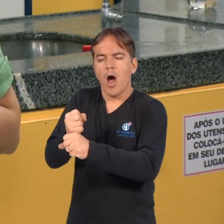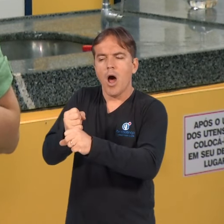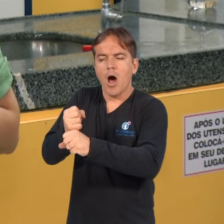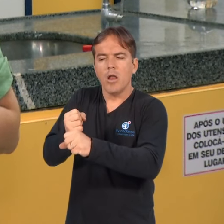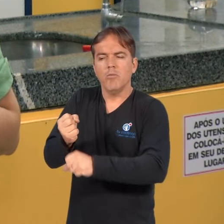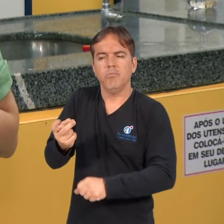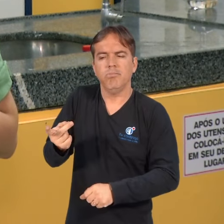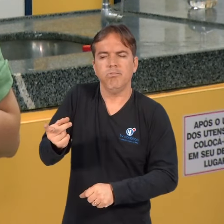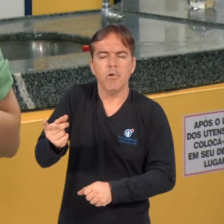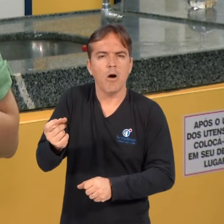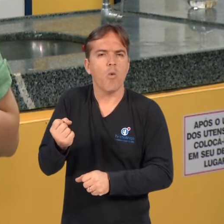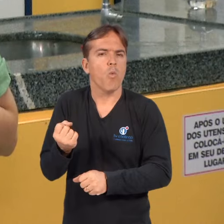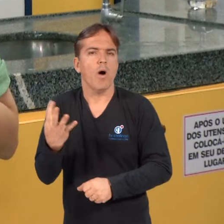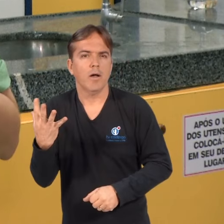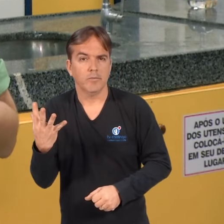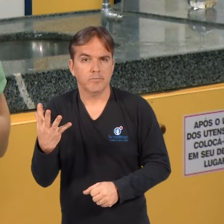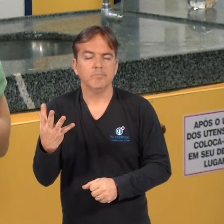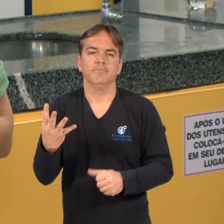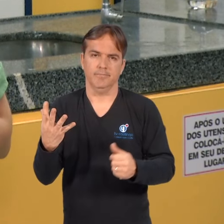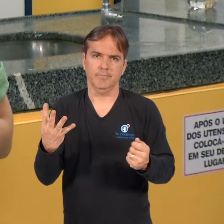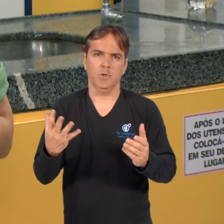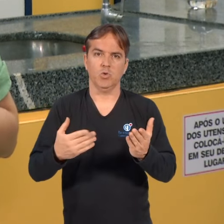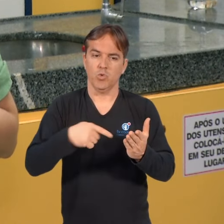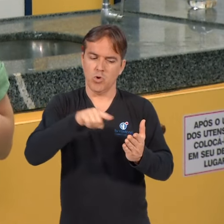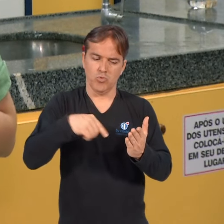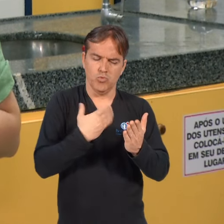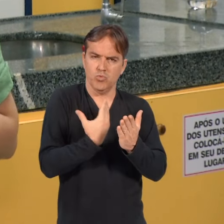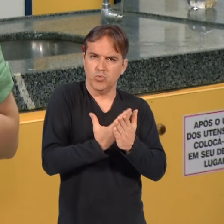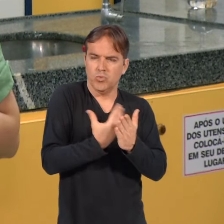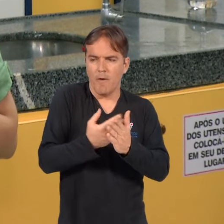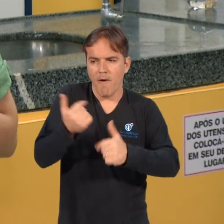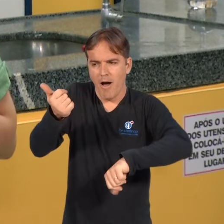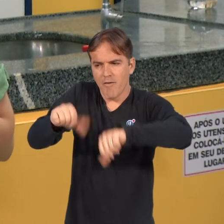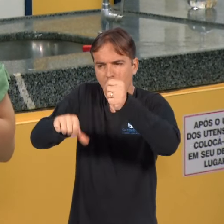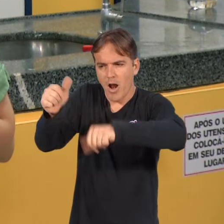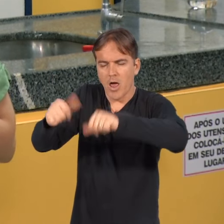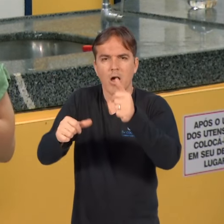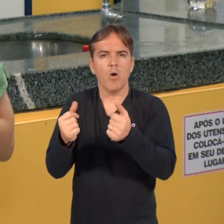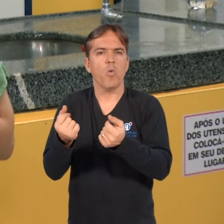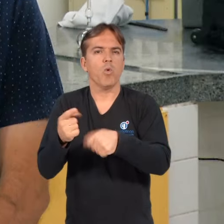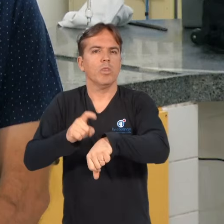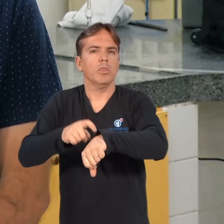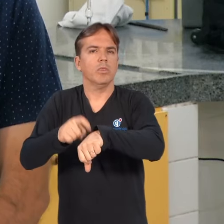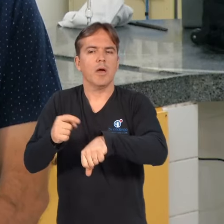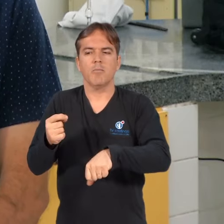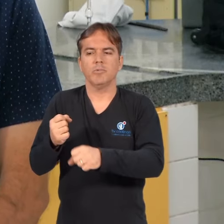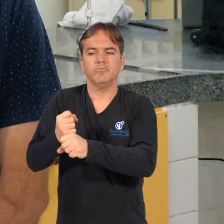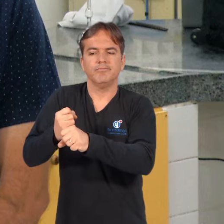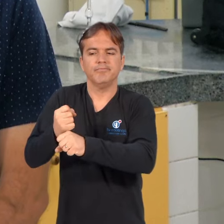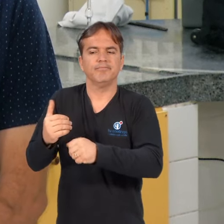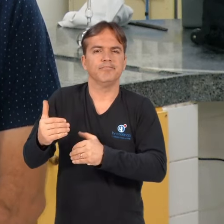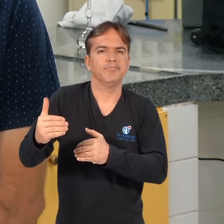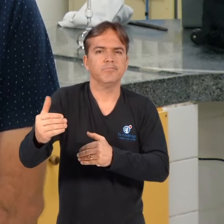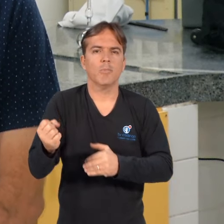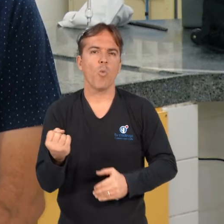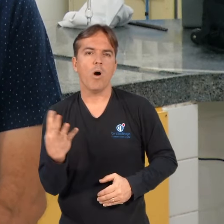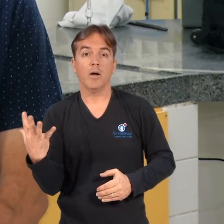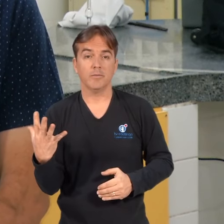partir disso eu comecei a desenvolver toda a minha pesquisa para avaliar a durabilidade do gesso. Esse trabalho surgiu